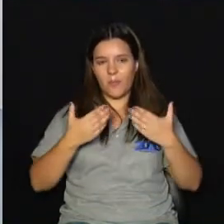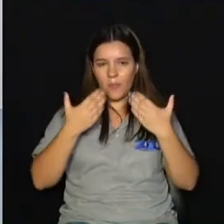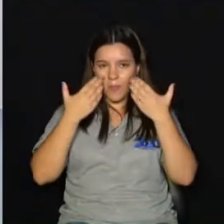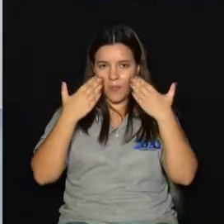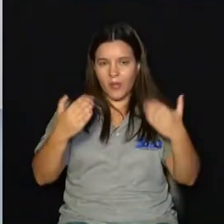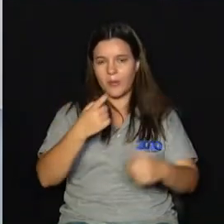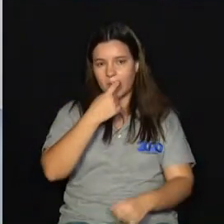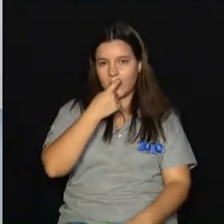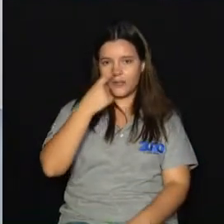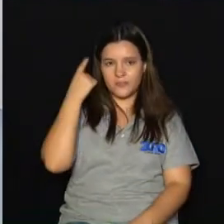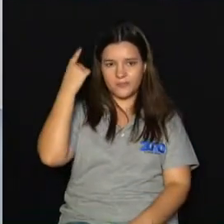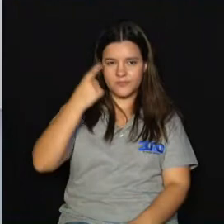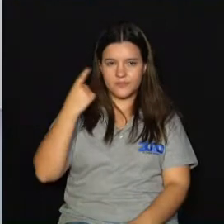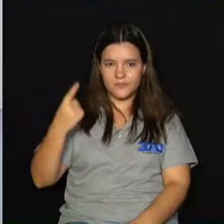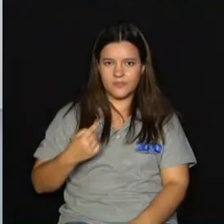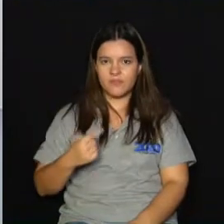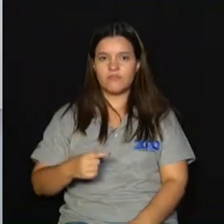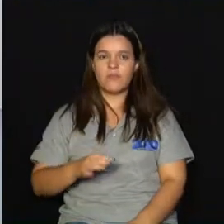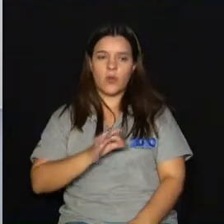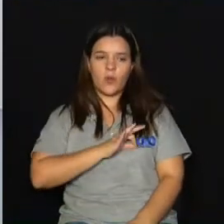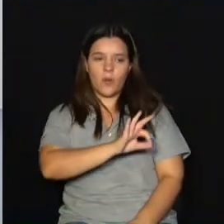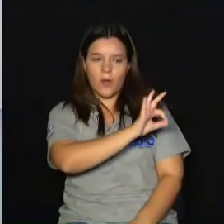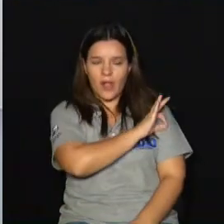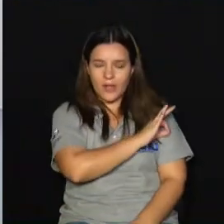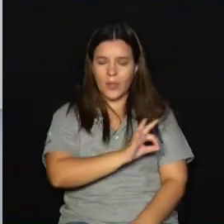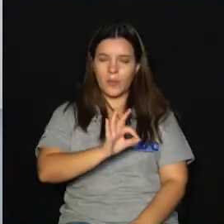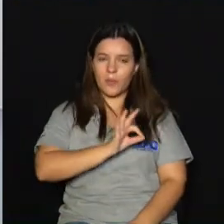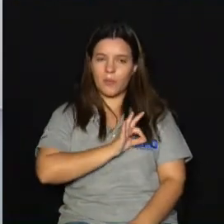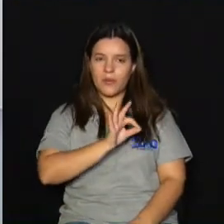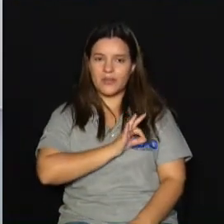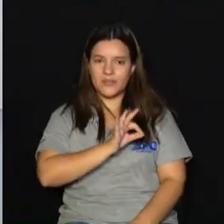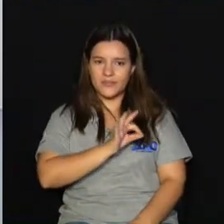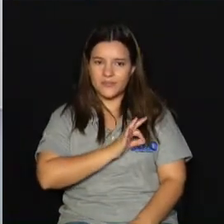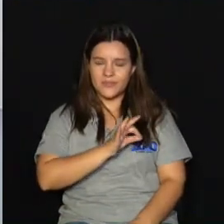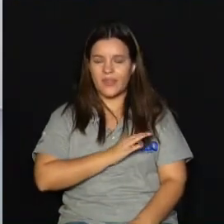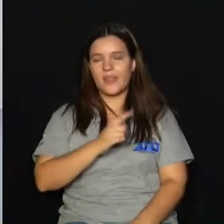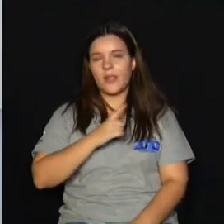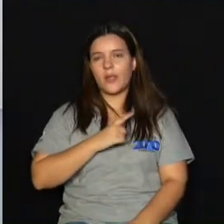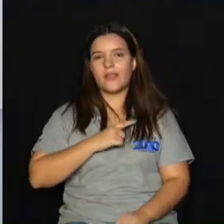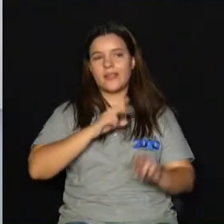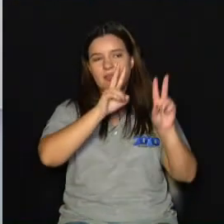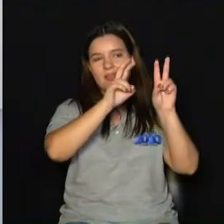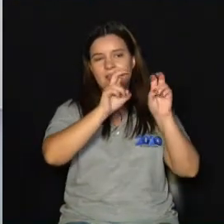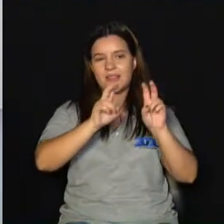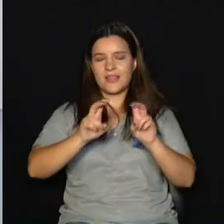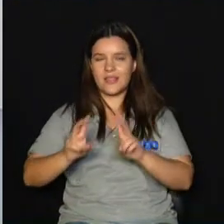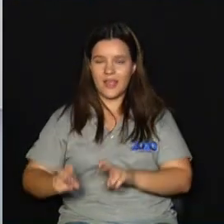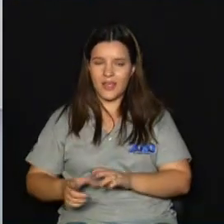Abreu, balanço da Guarda Municipal, da Polícia Militar, tem muitos assuntos, a